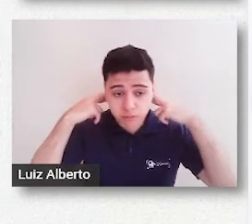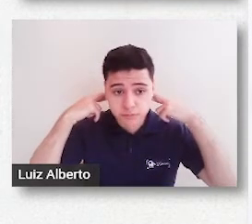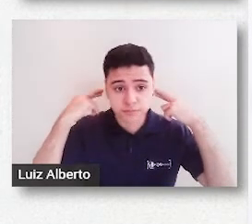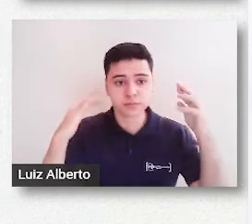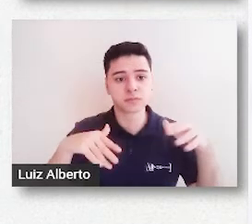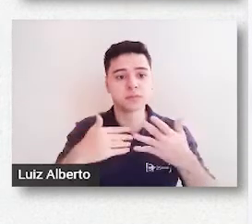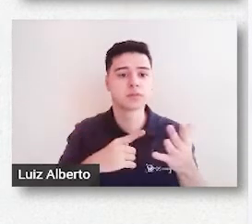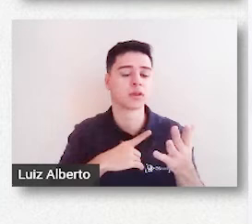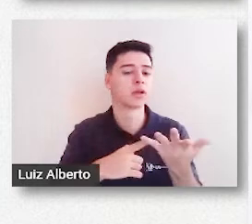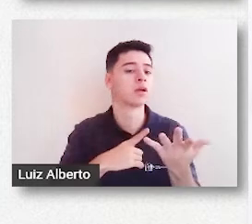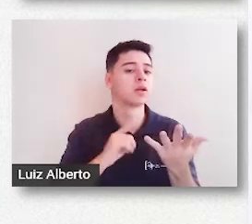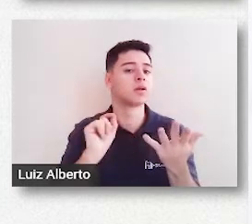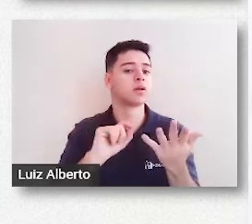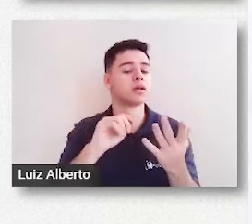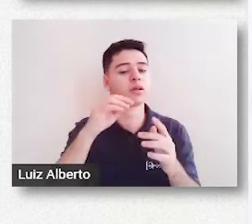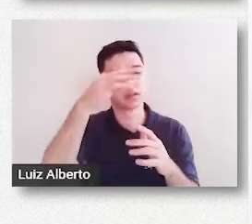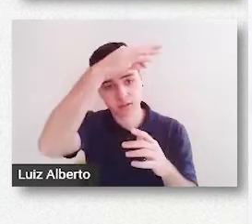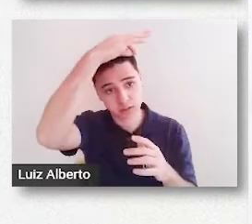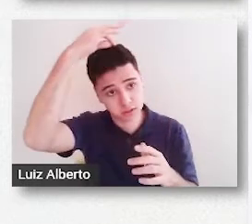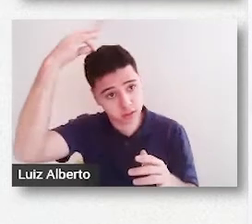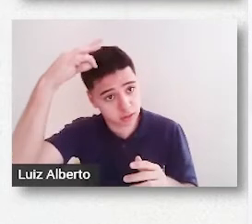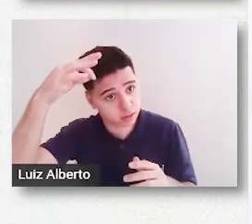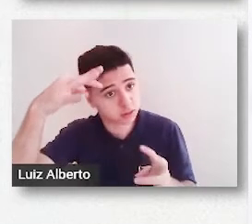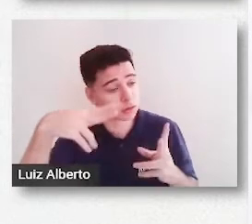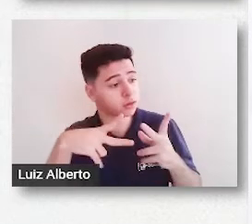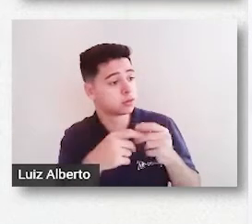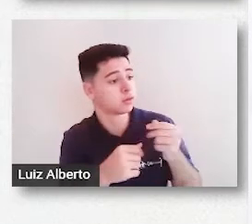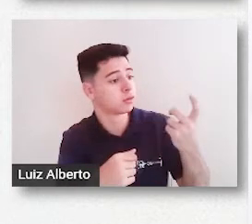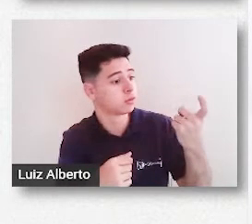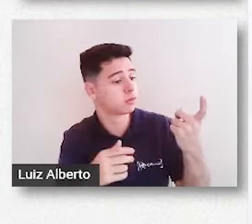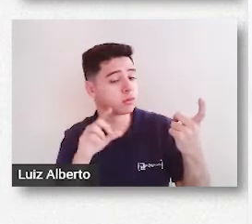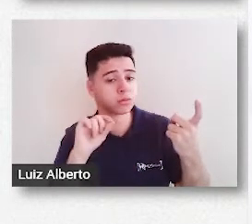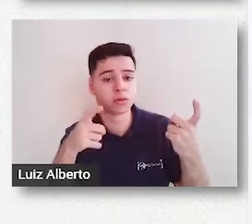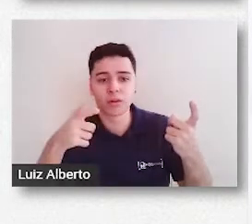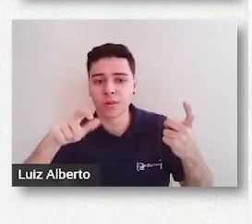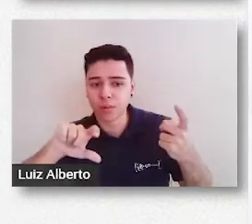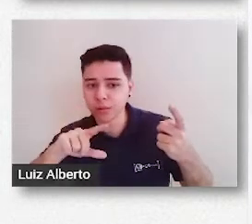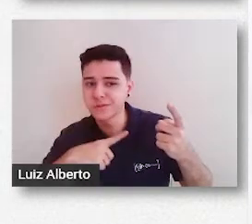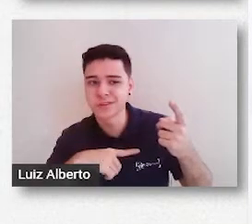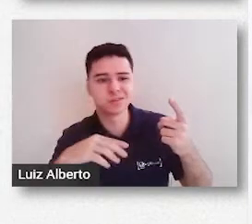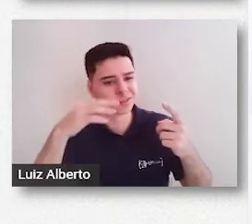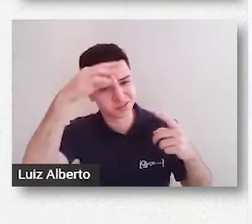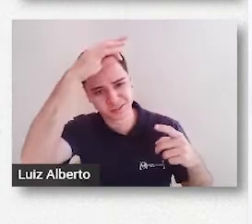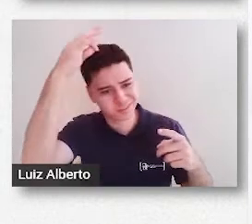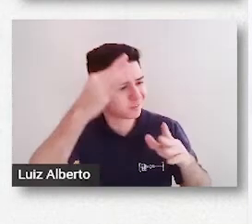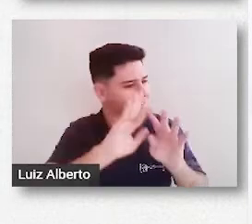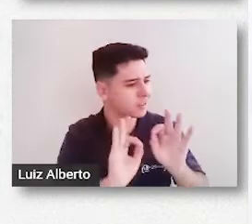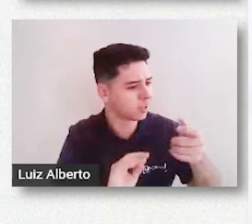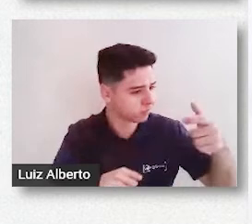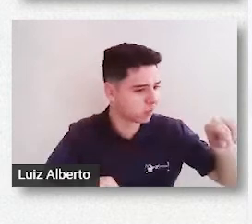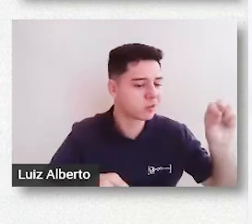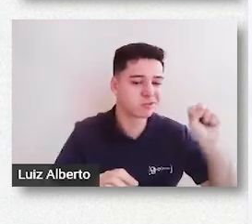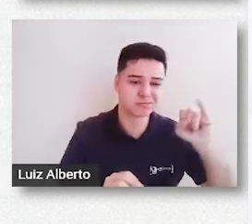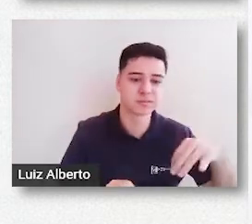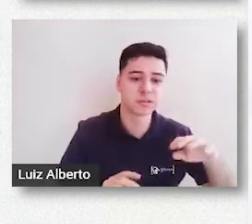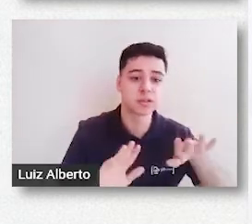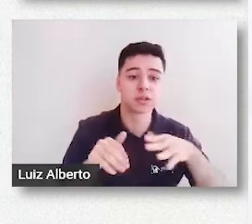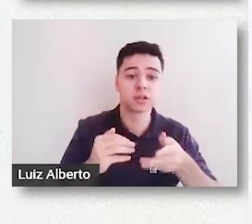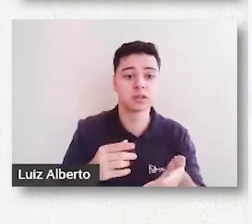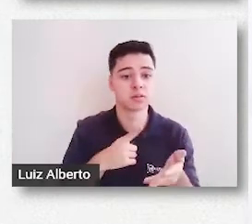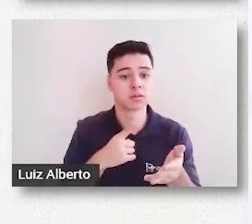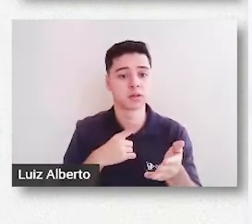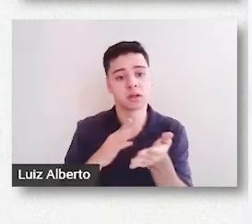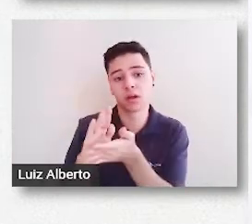em uma do que na outra, tem uns que nem são considerados santos nenhuma e são na outra. Né? Então, tem algumas